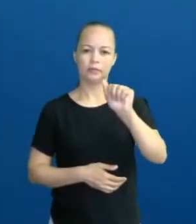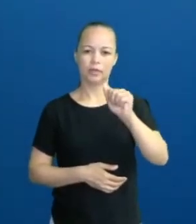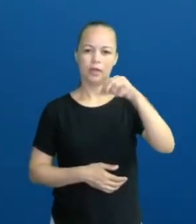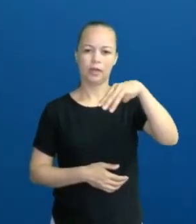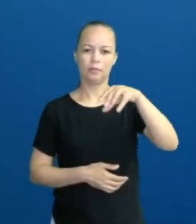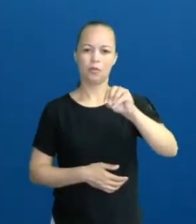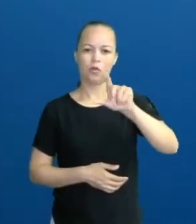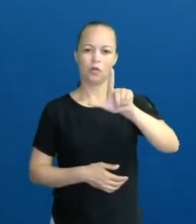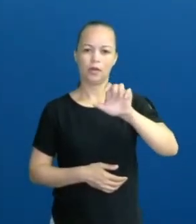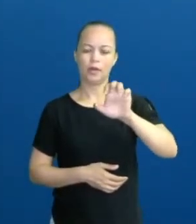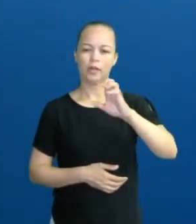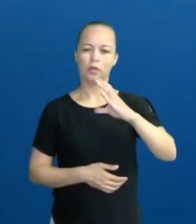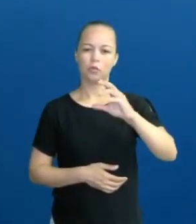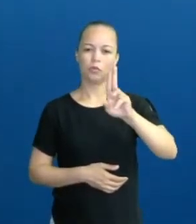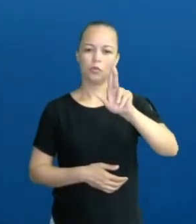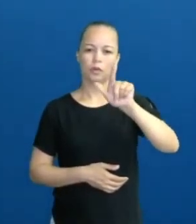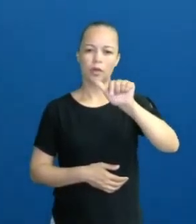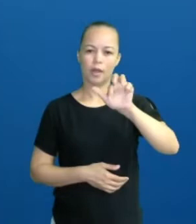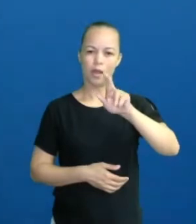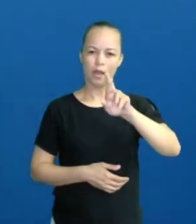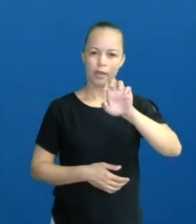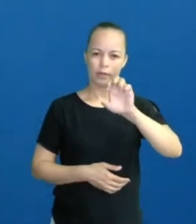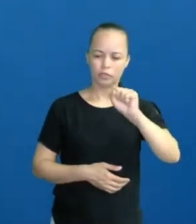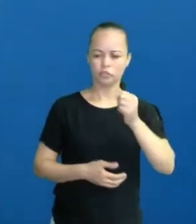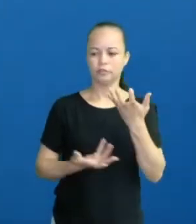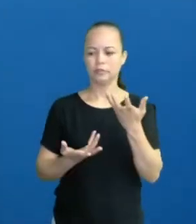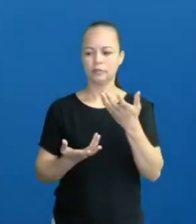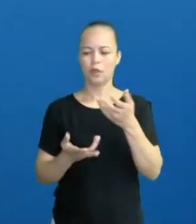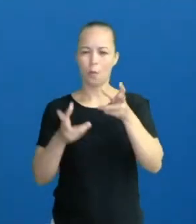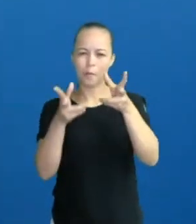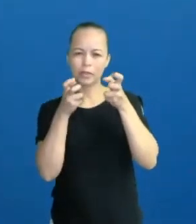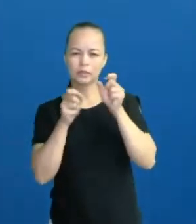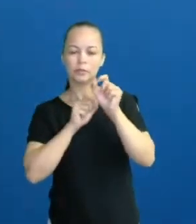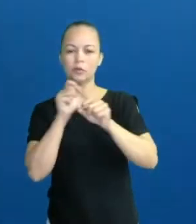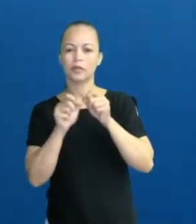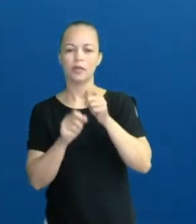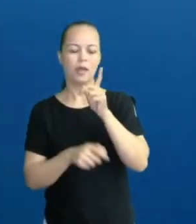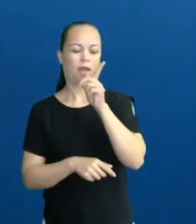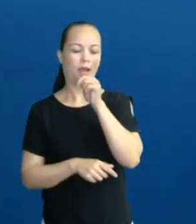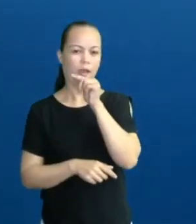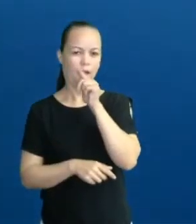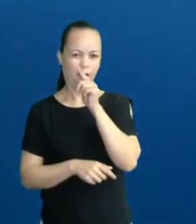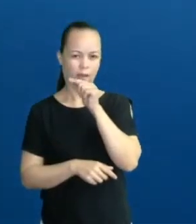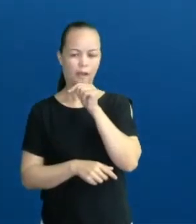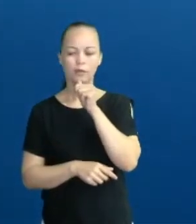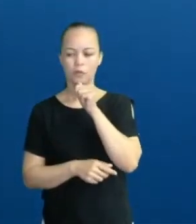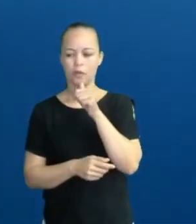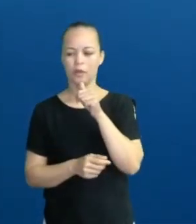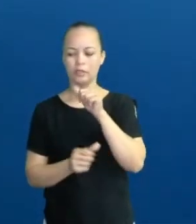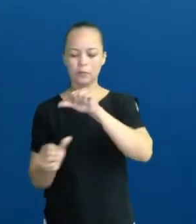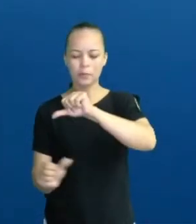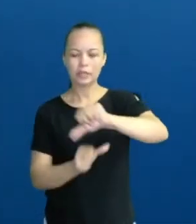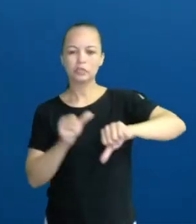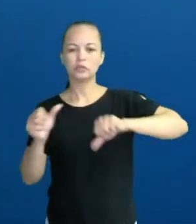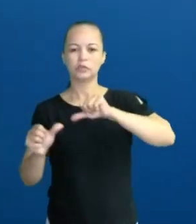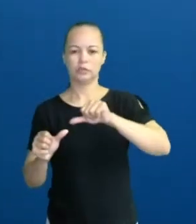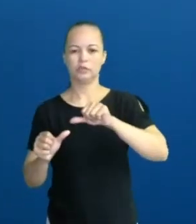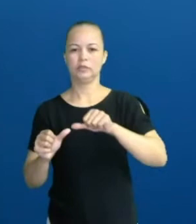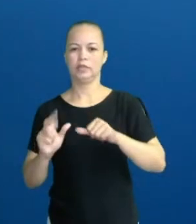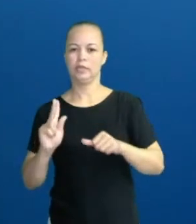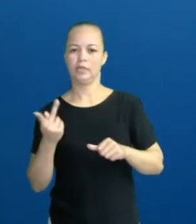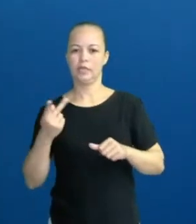isso é que é o mais importante você perceber. Então aqui, ó, água, passei a ter aqui agora nos meus produtos quem? Hidrogênio e